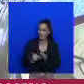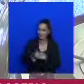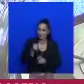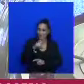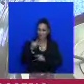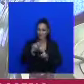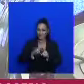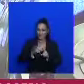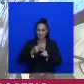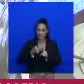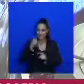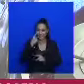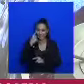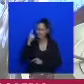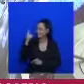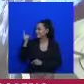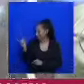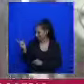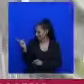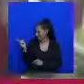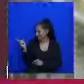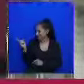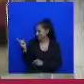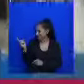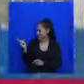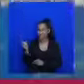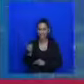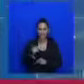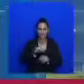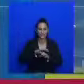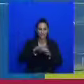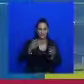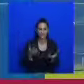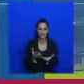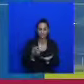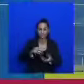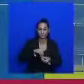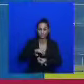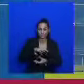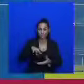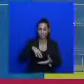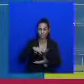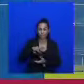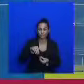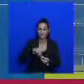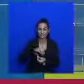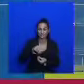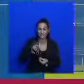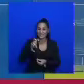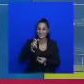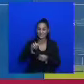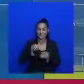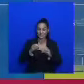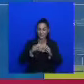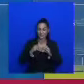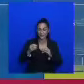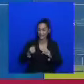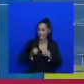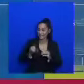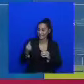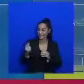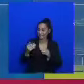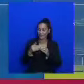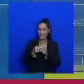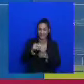Primeiro sorteio da Dupla Sena, valendo! Globo carregado, embaralhando 50 bolas numeradas